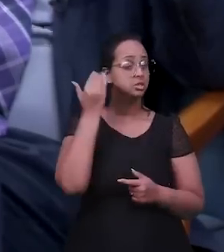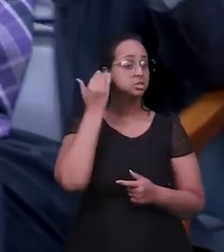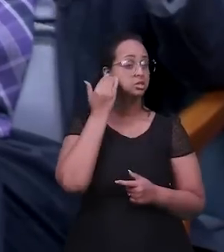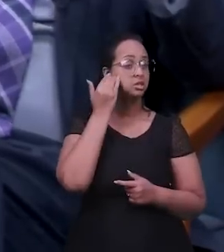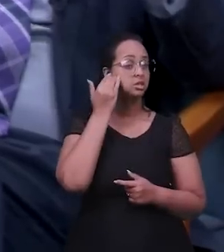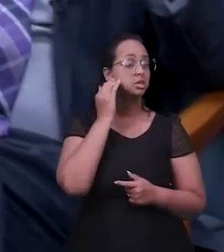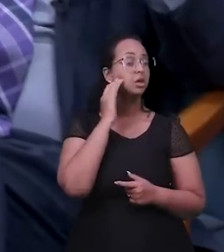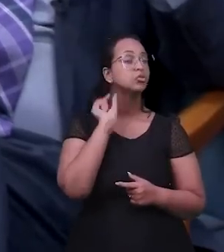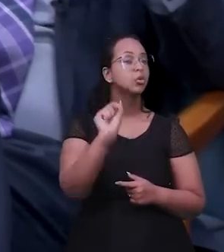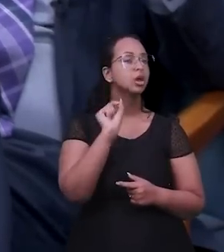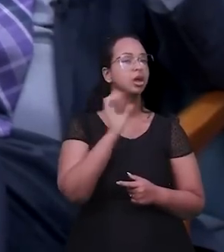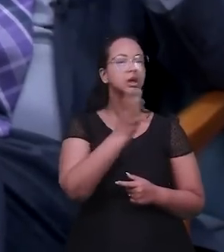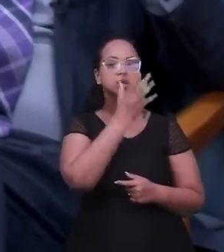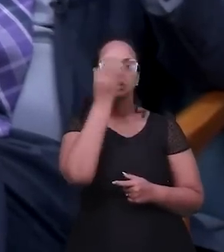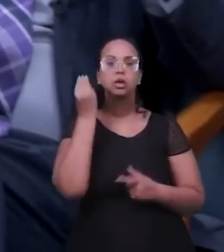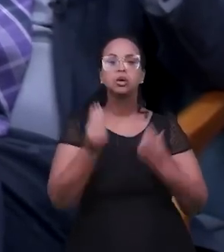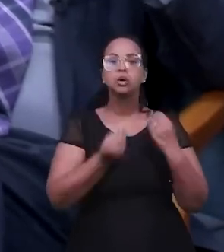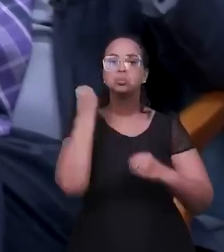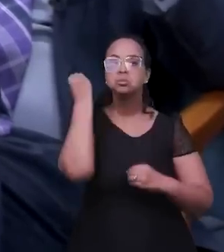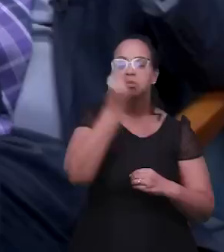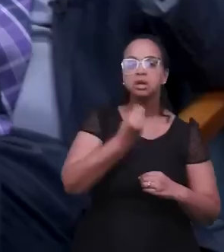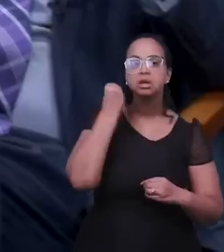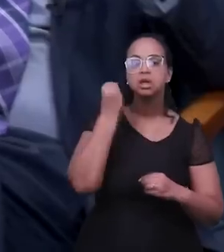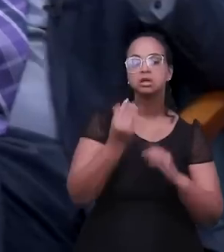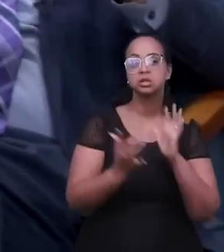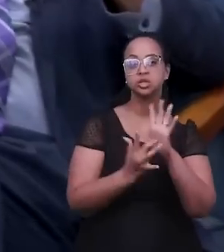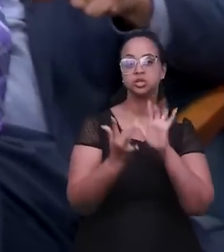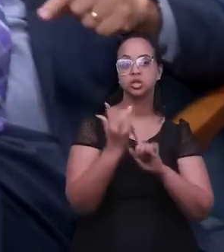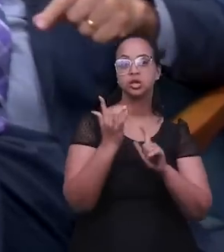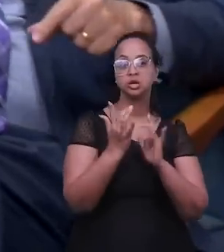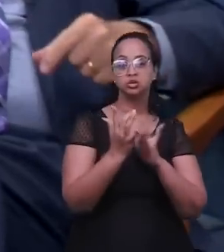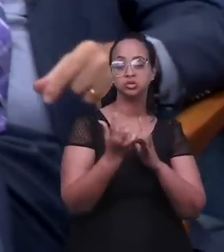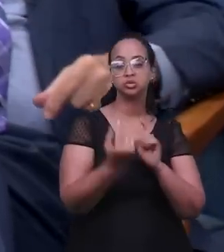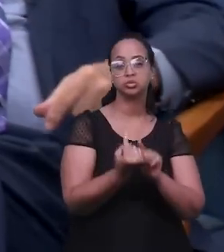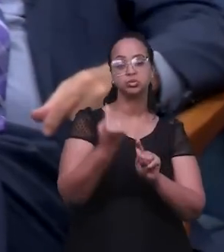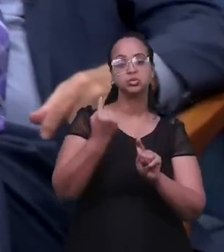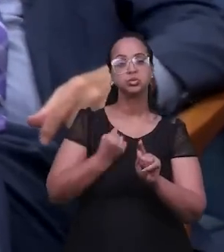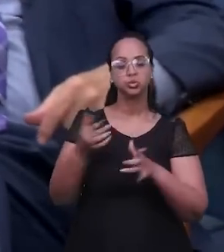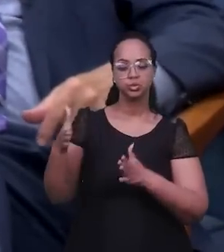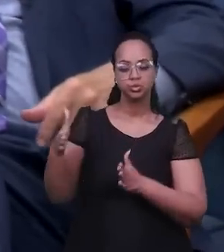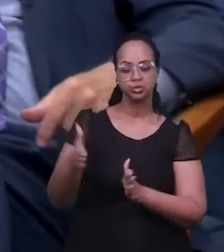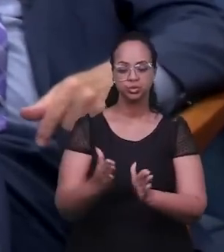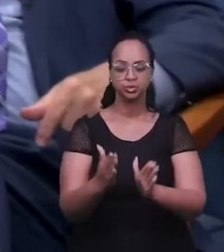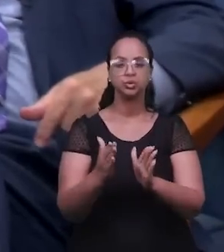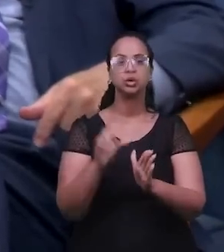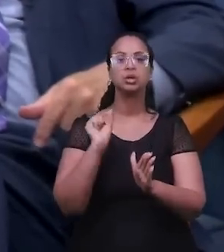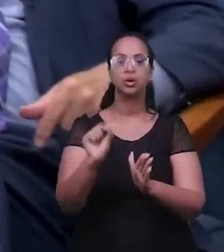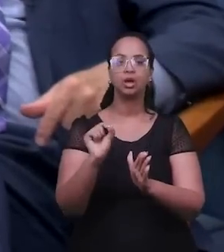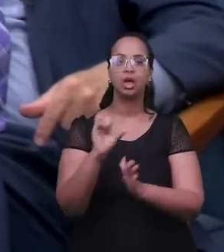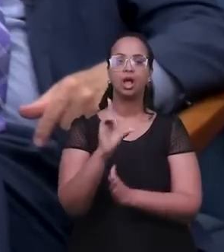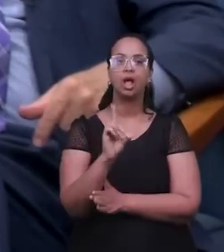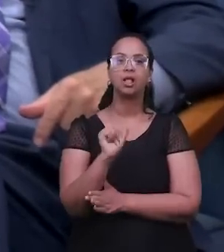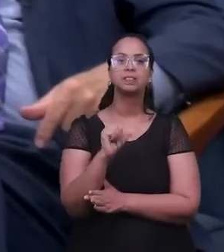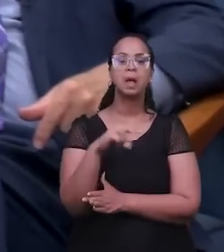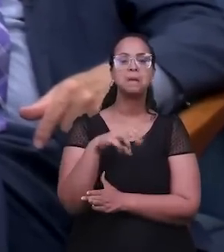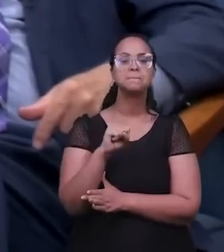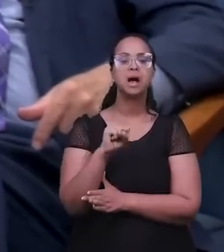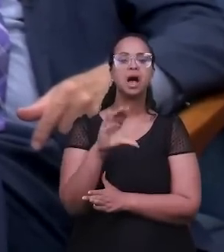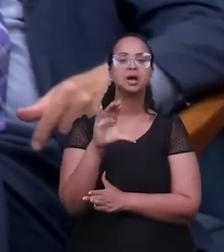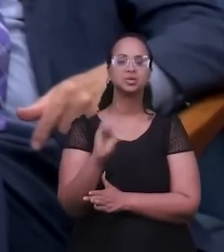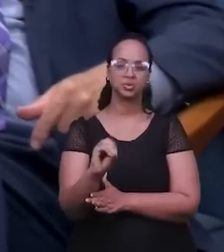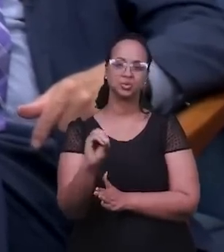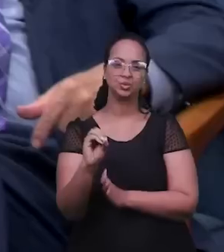Se esqueceram de uma coisa, ou não tiveram a experiência de que quando Jesus se revela a Paulo, lá no